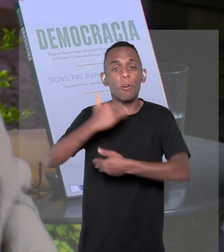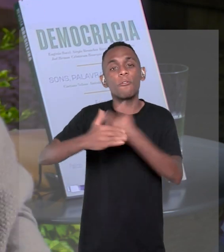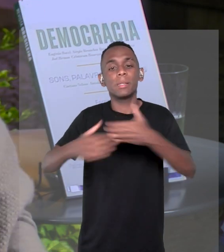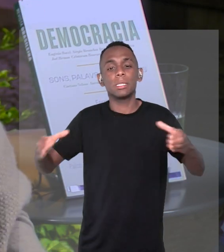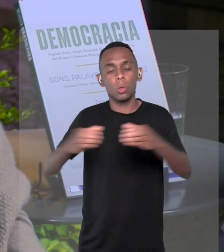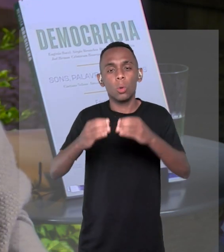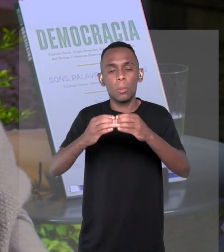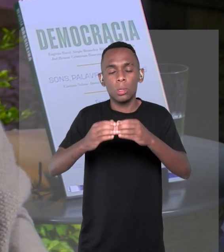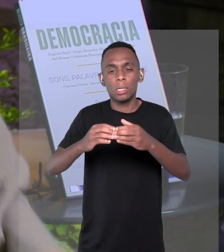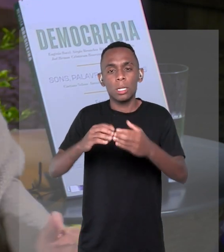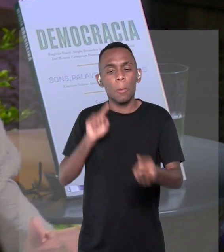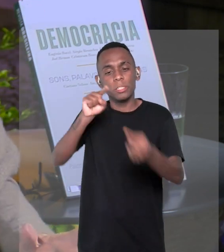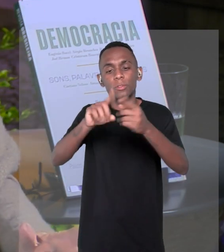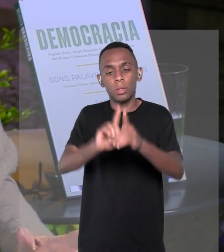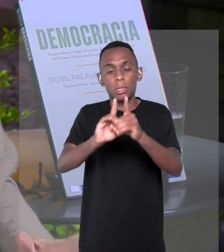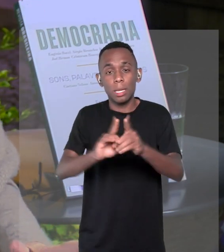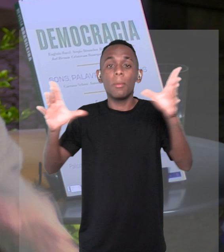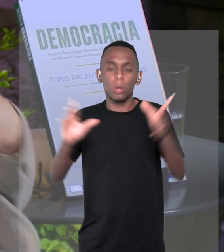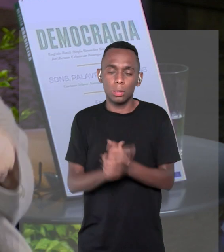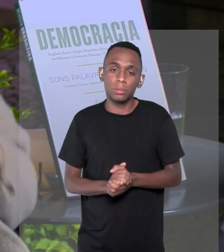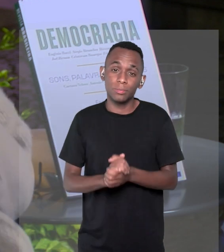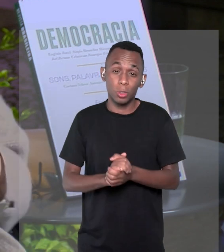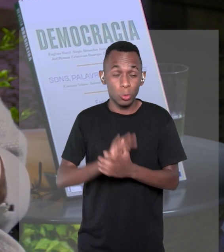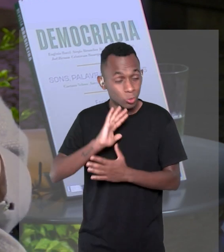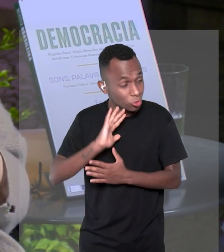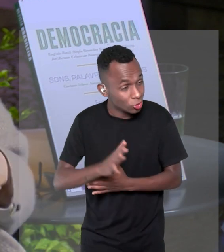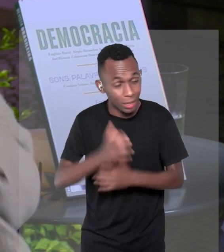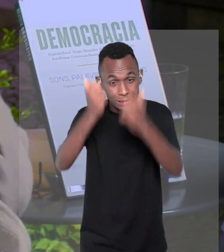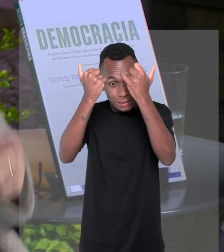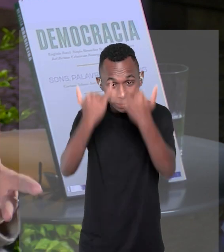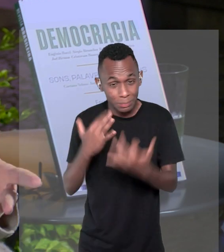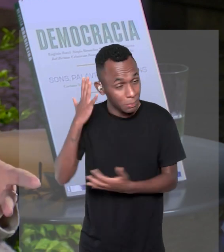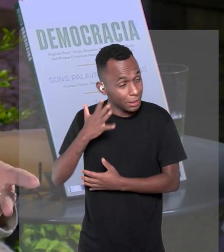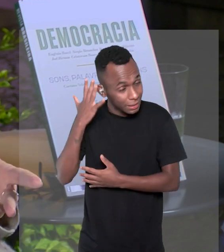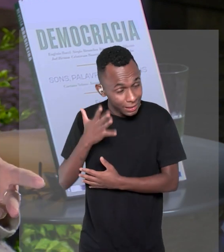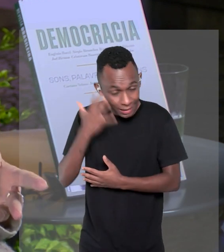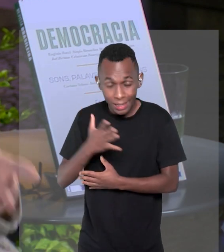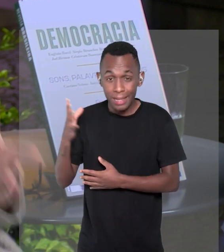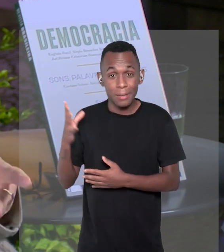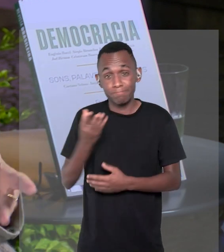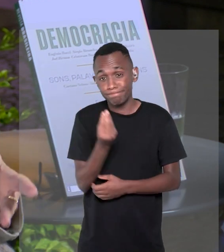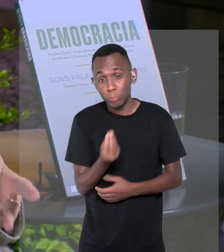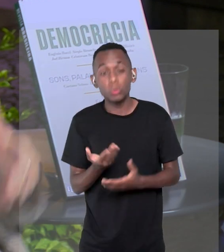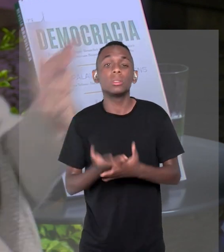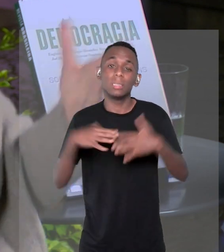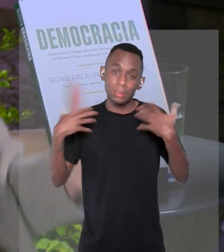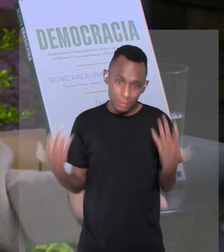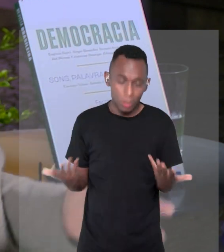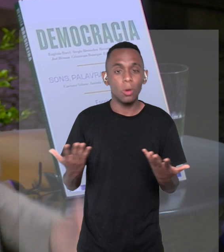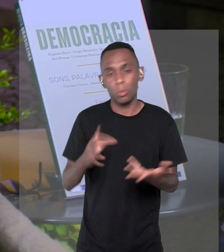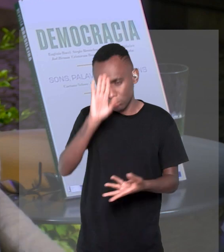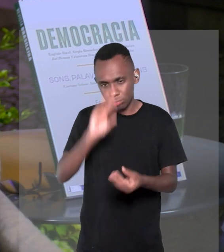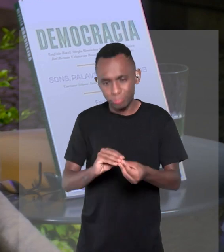frente democrática. Por enquanto, eu já falei tanto que eu não devia dizer por enquanto, mas por enquanto era isso que